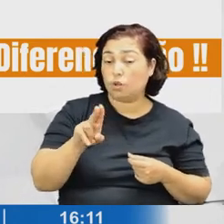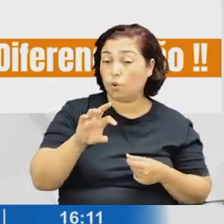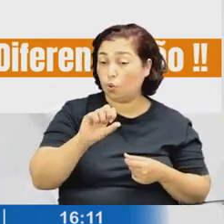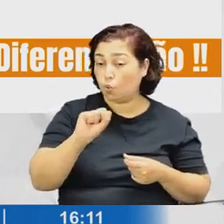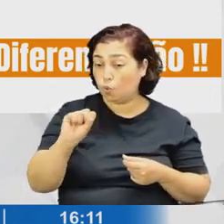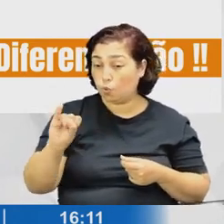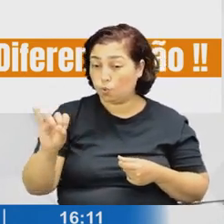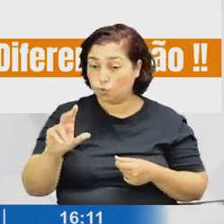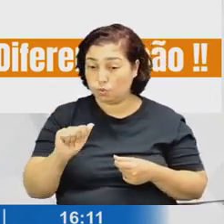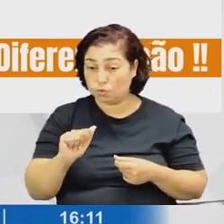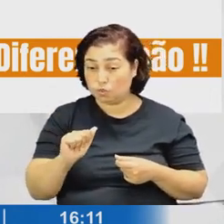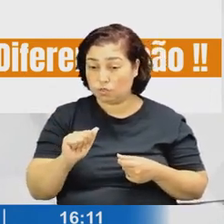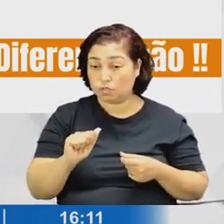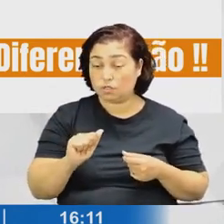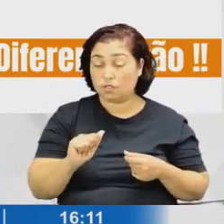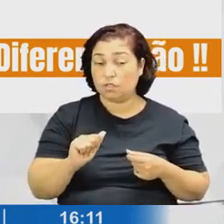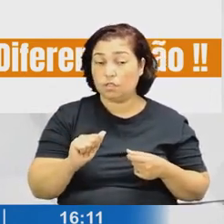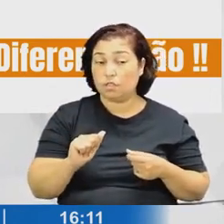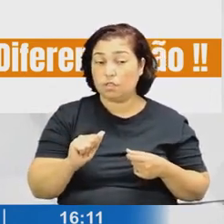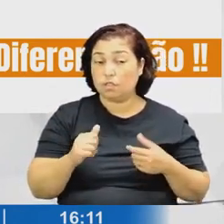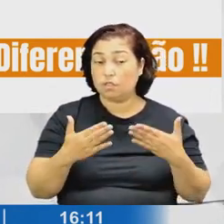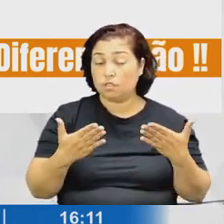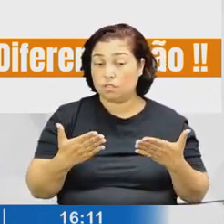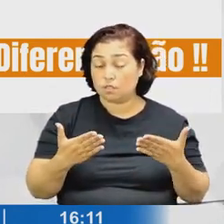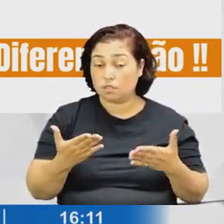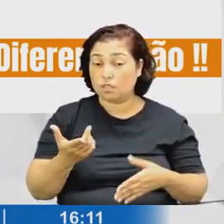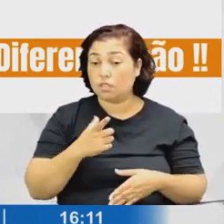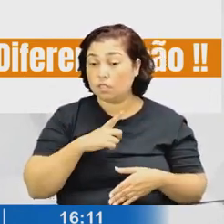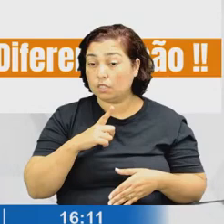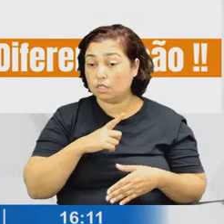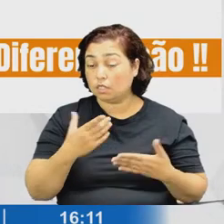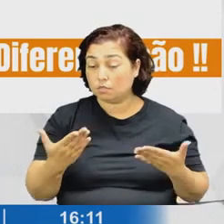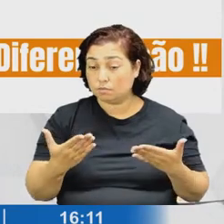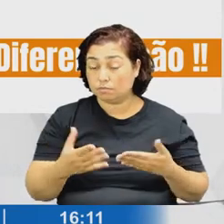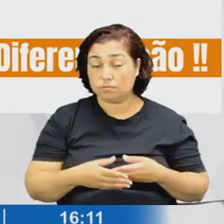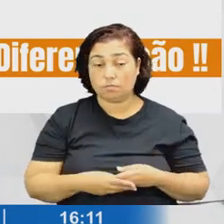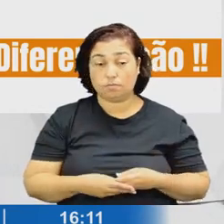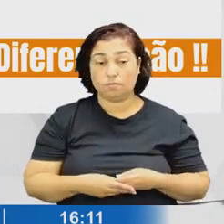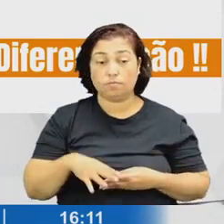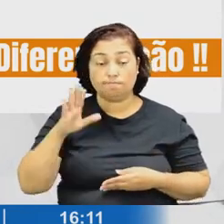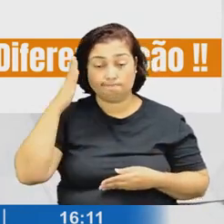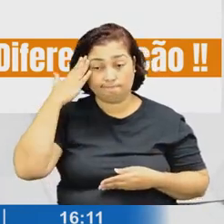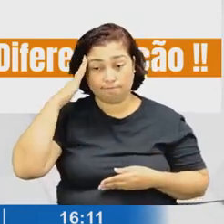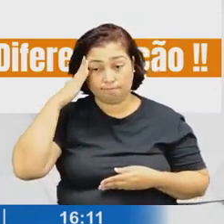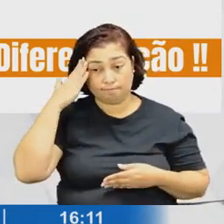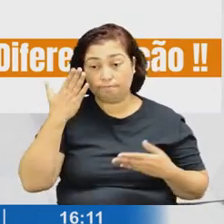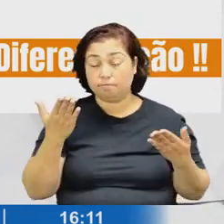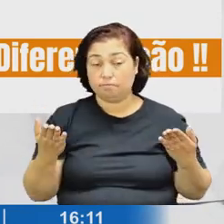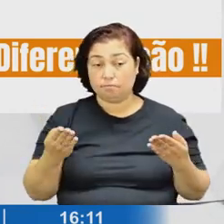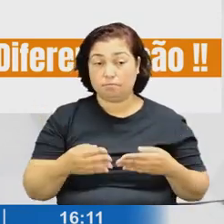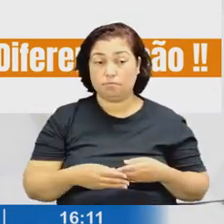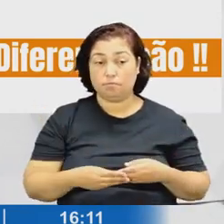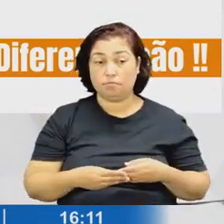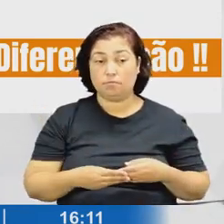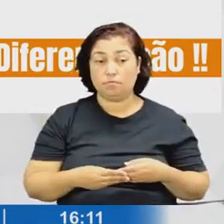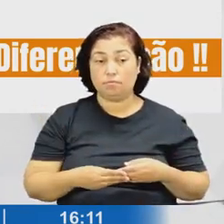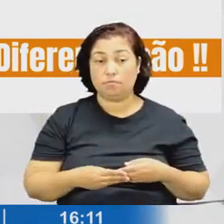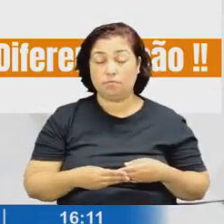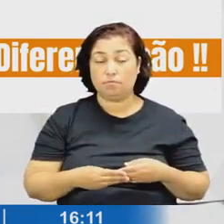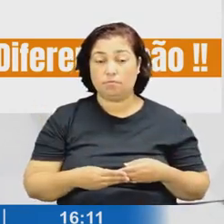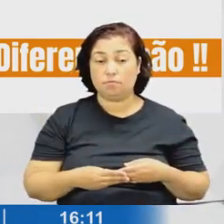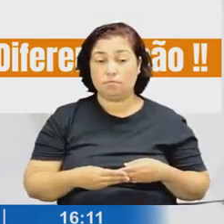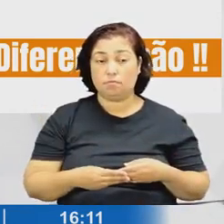é reputação é a maior arma de sua ação que existe entendeu ali ó minha bomba